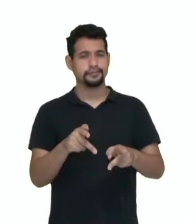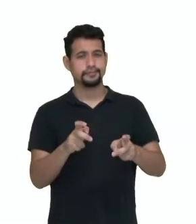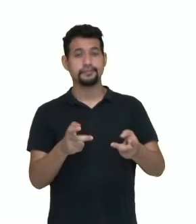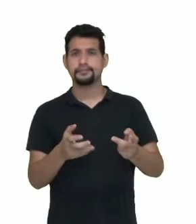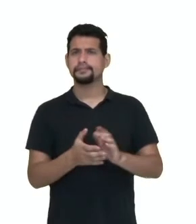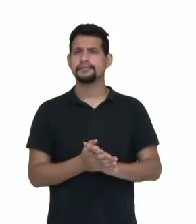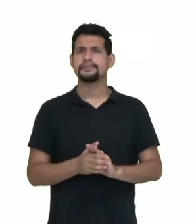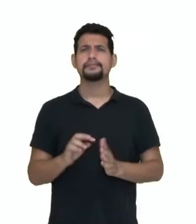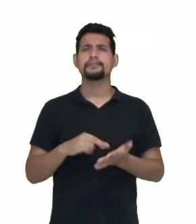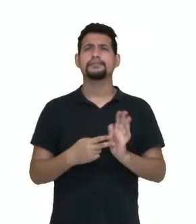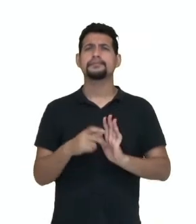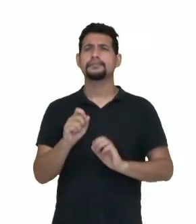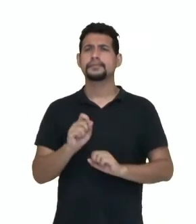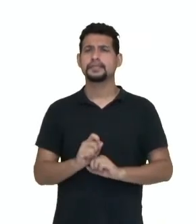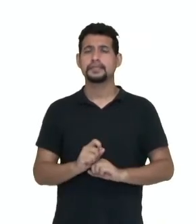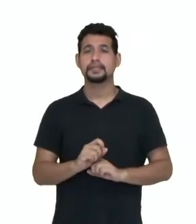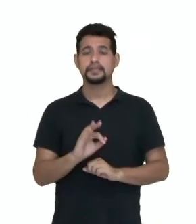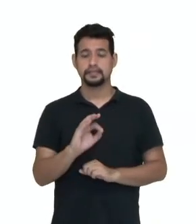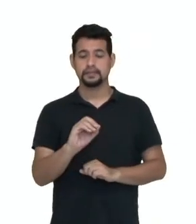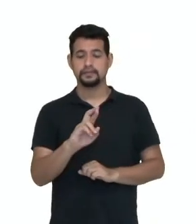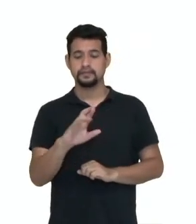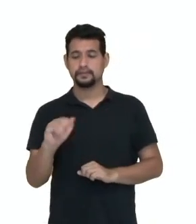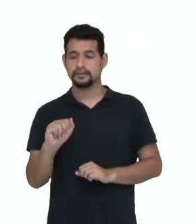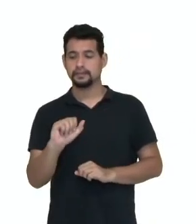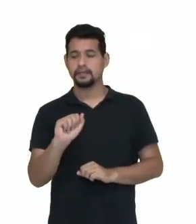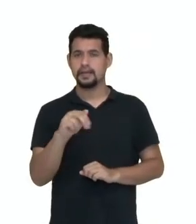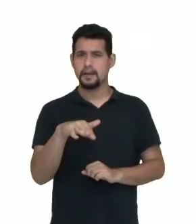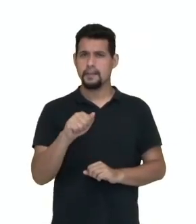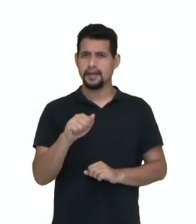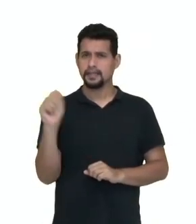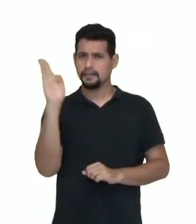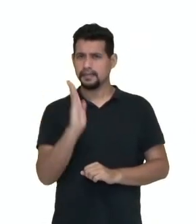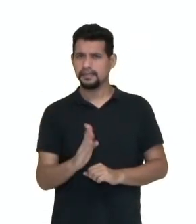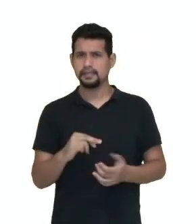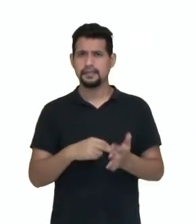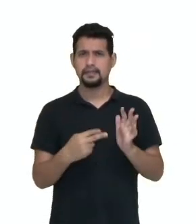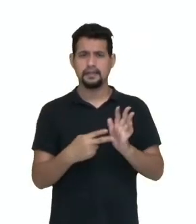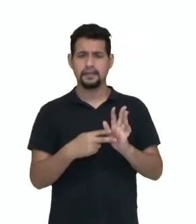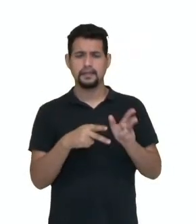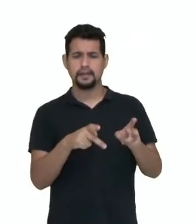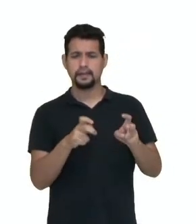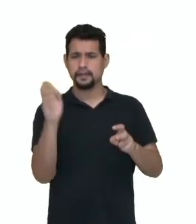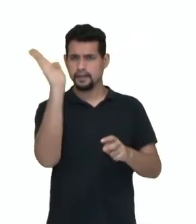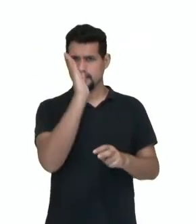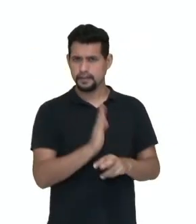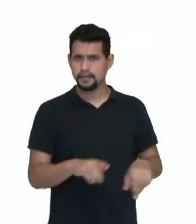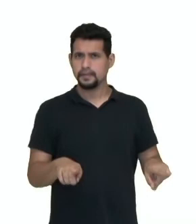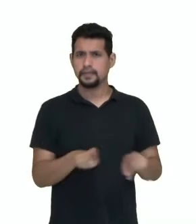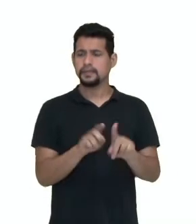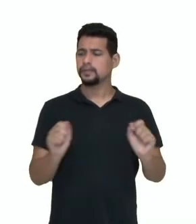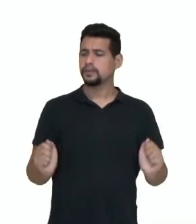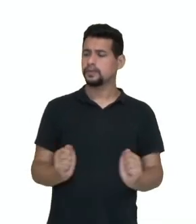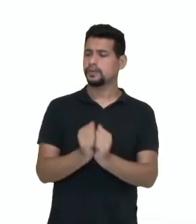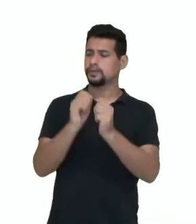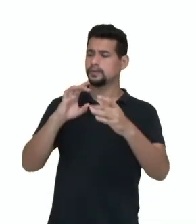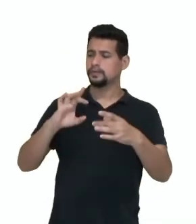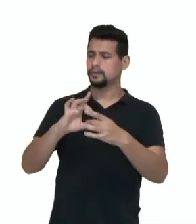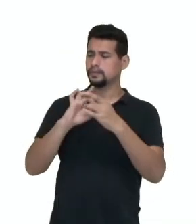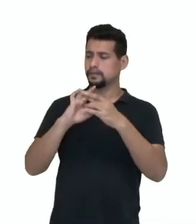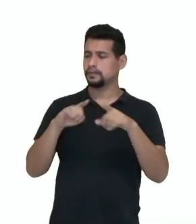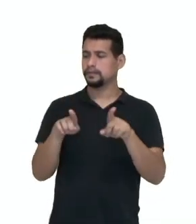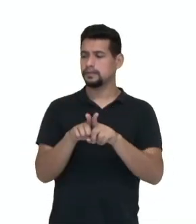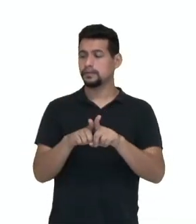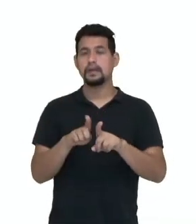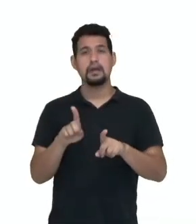o qual a Força Armada Brasileira incorporou a Força Expedicionária Brasileira e junto com os aliados, isso